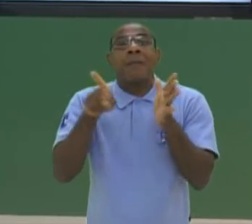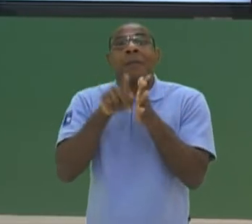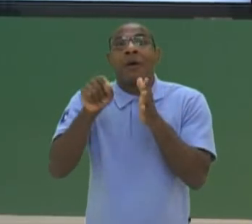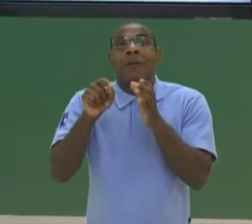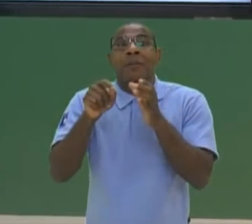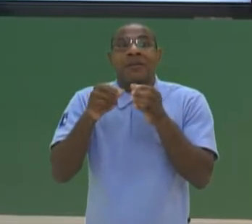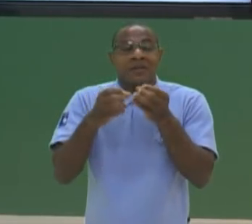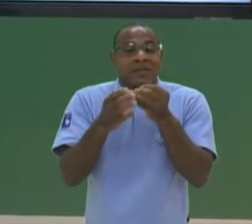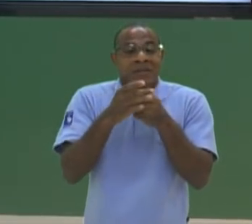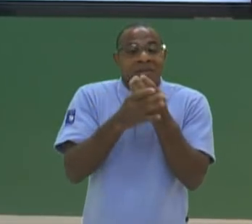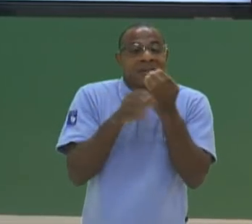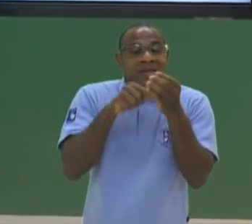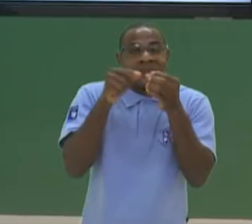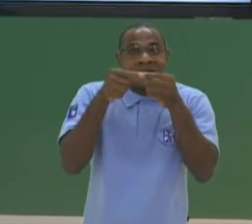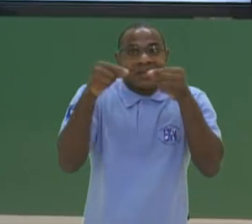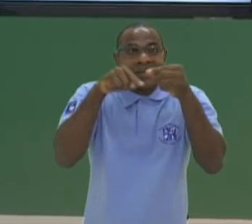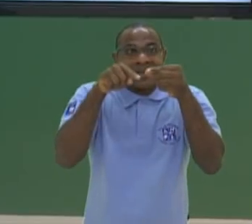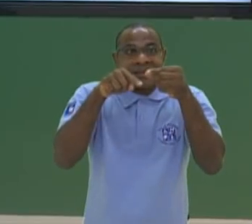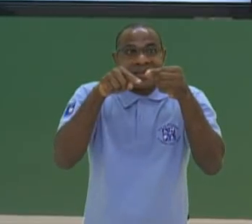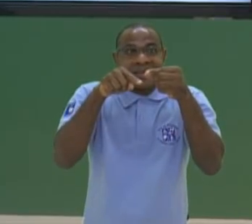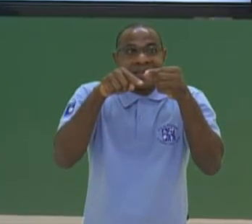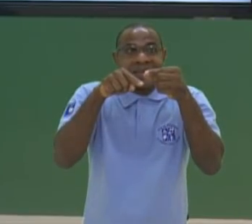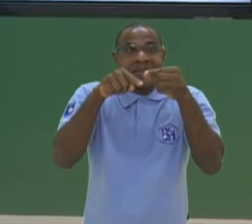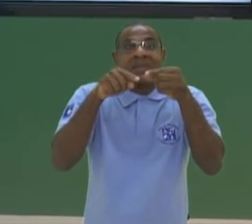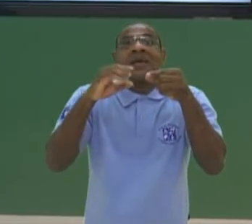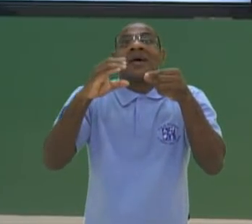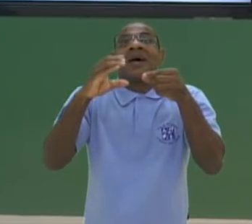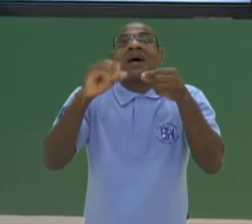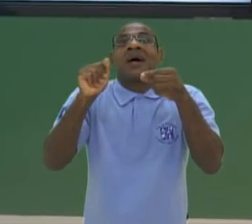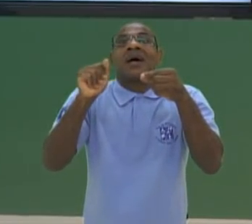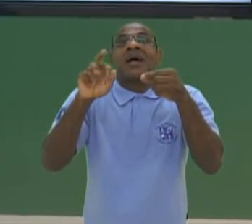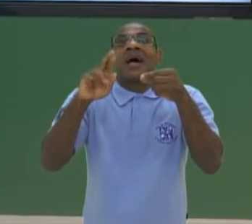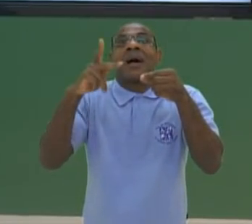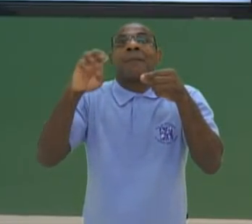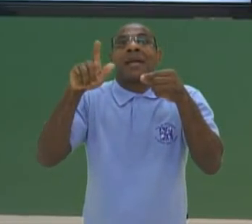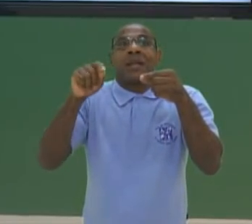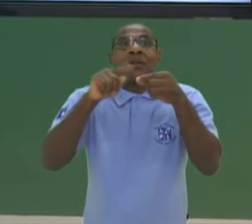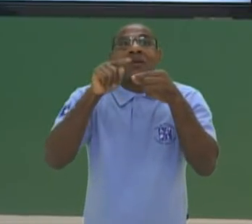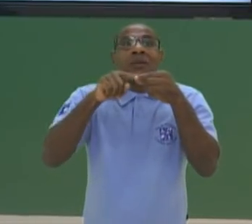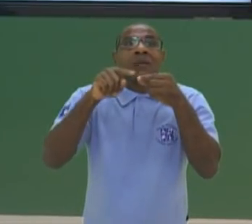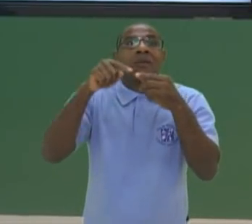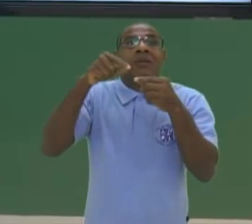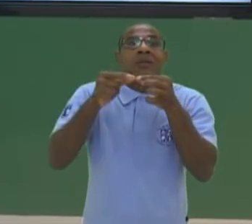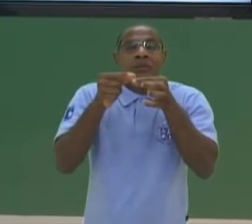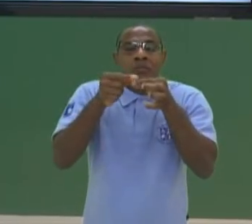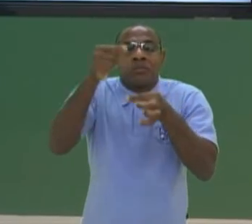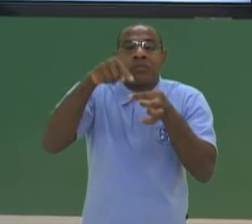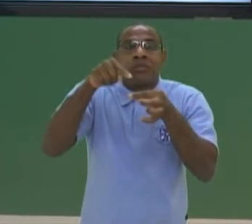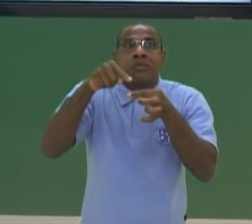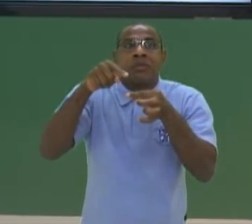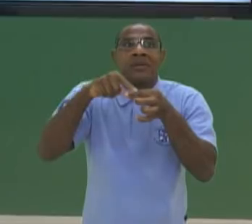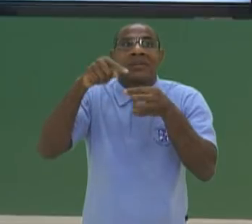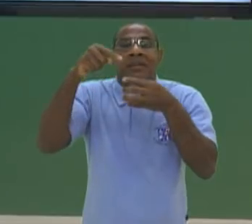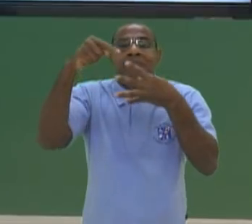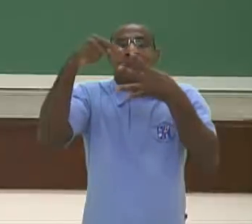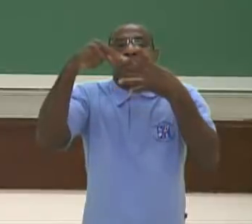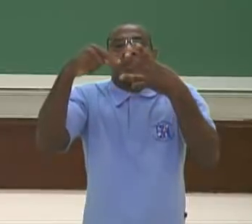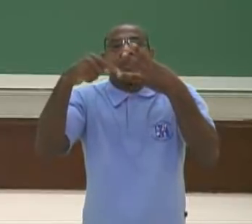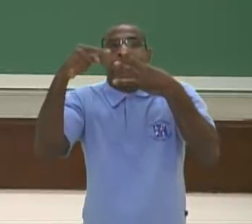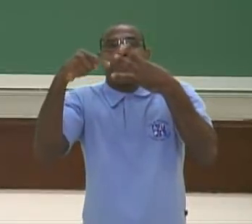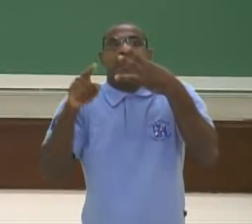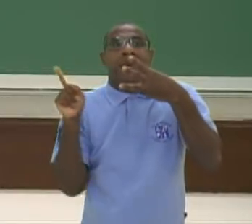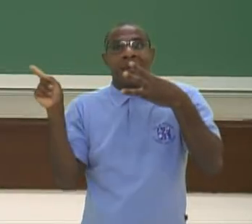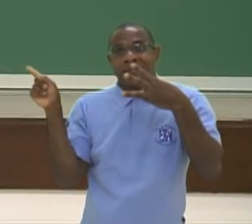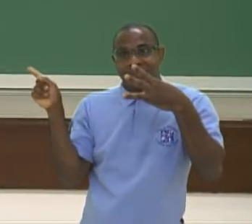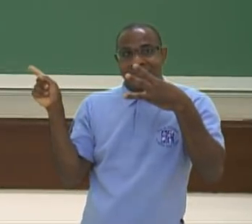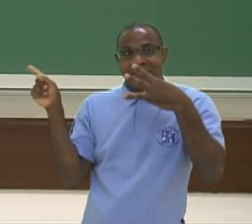carpelos. Os carpelos, eles têm estigma, estilete e ovário. E lá dentro tem um óvulo. Na